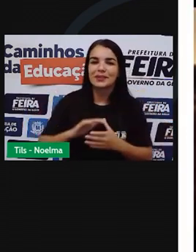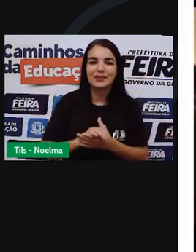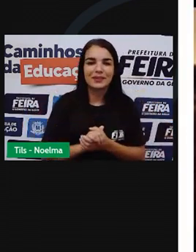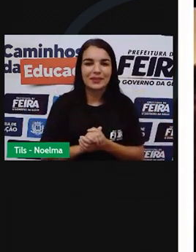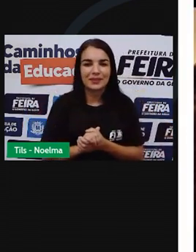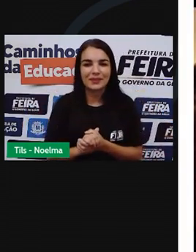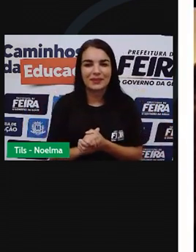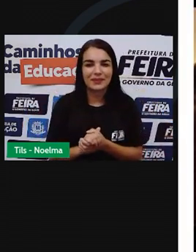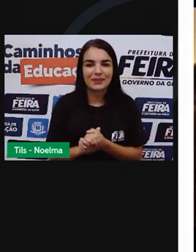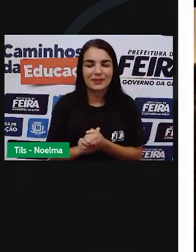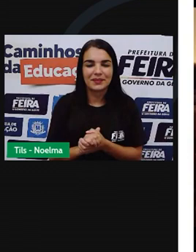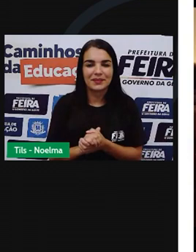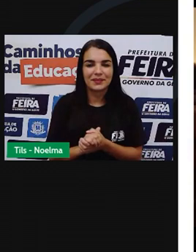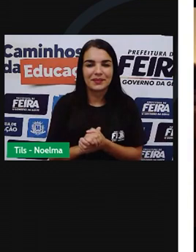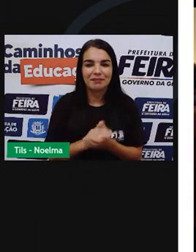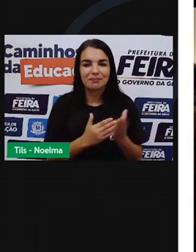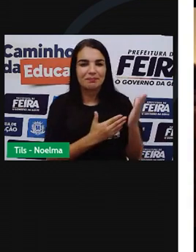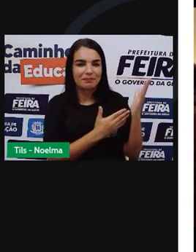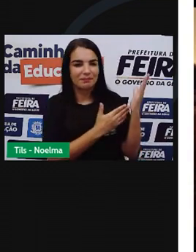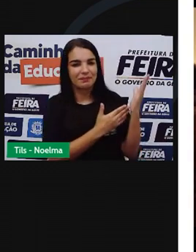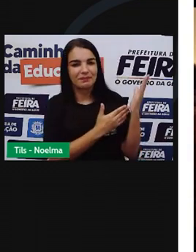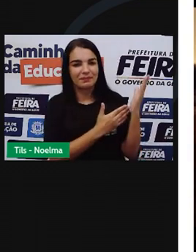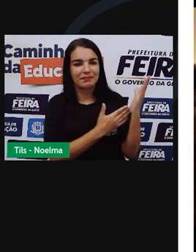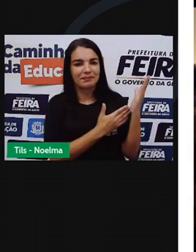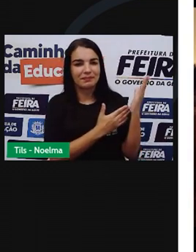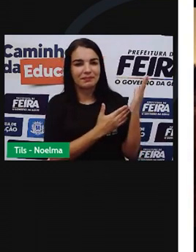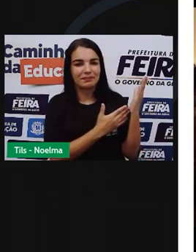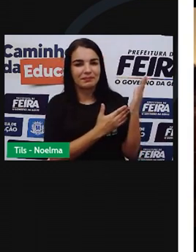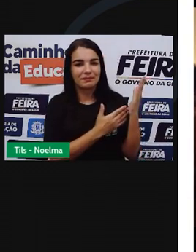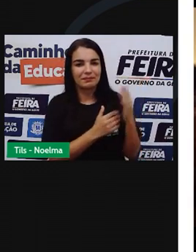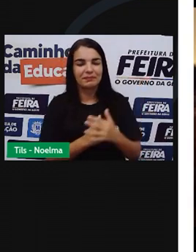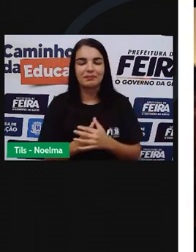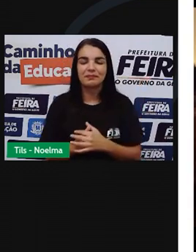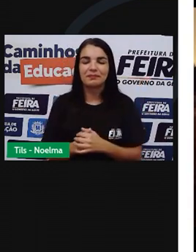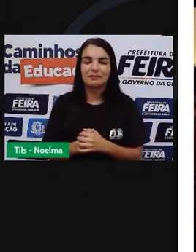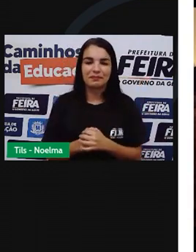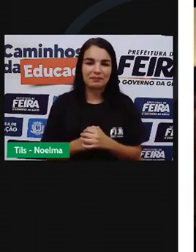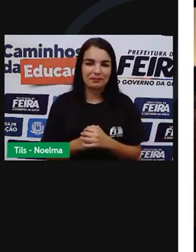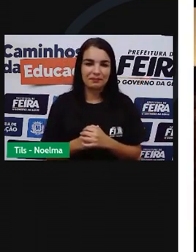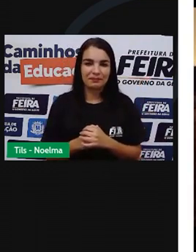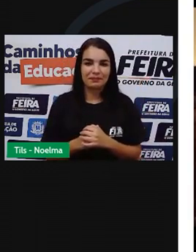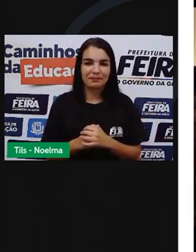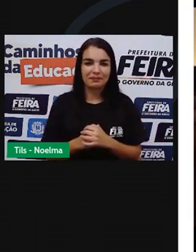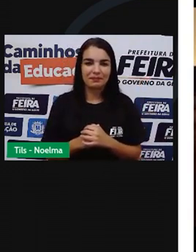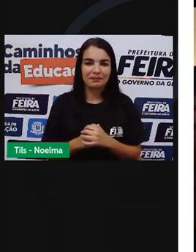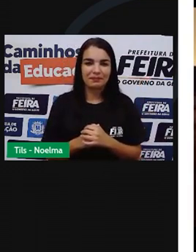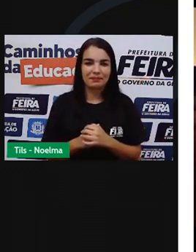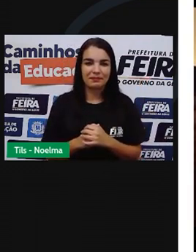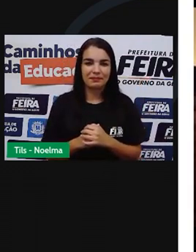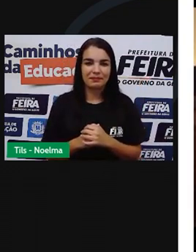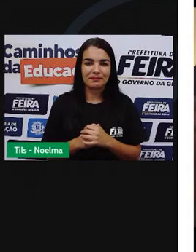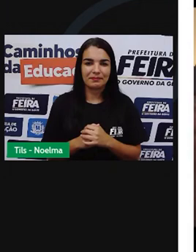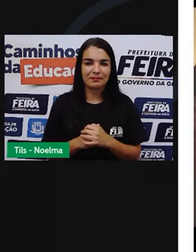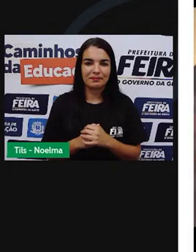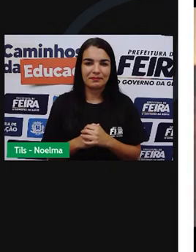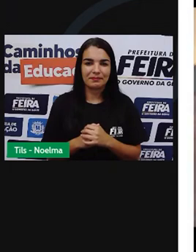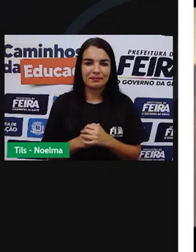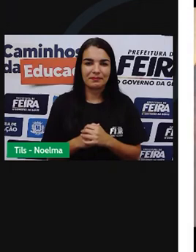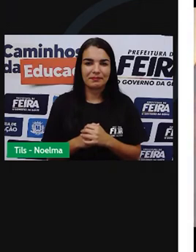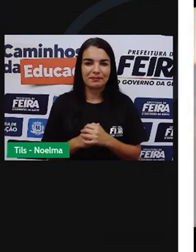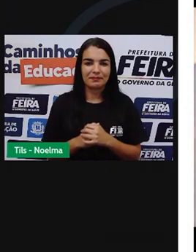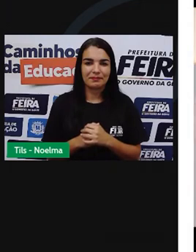Essa é uma homenagem da Escola do Futuro a todos os pais que passaram por dificuldades, mas se superaram em 2020.